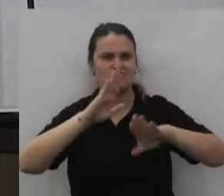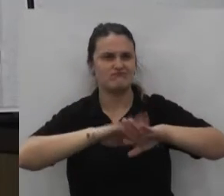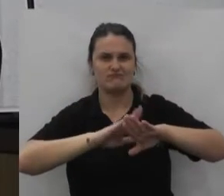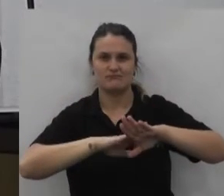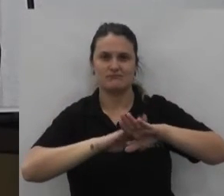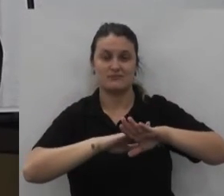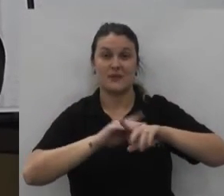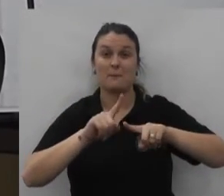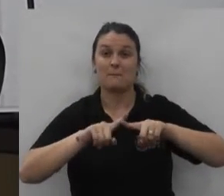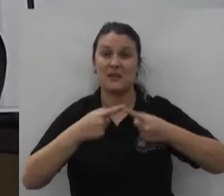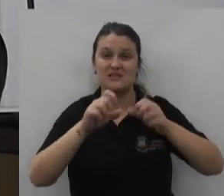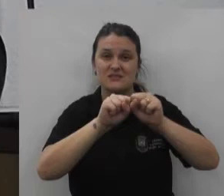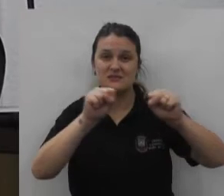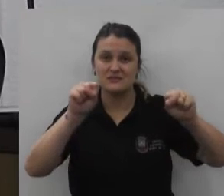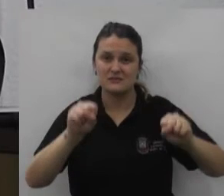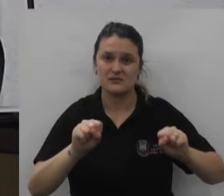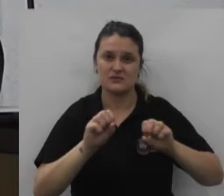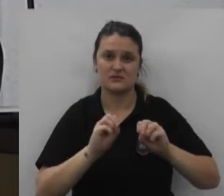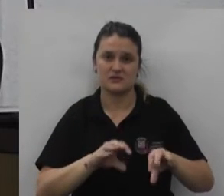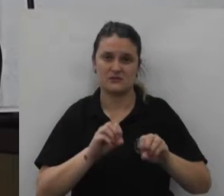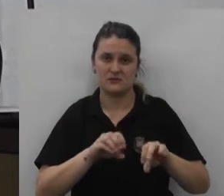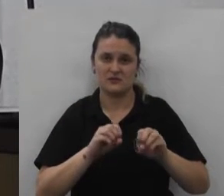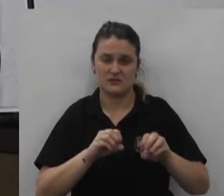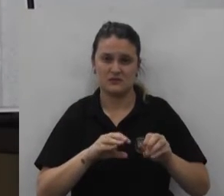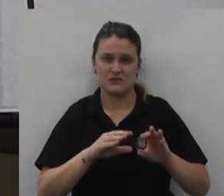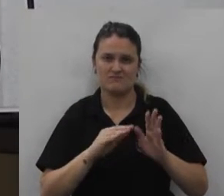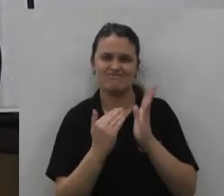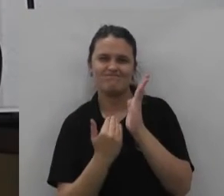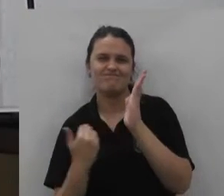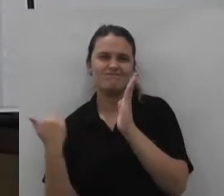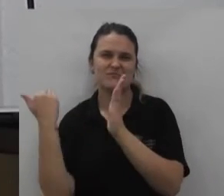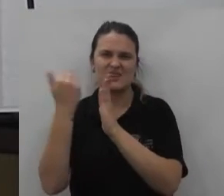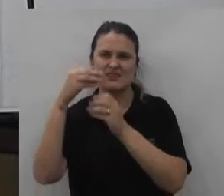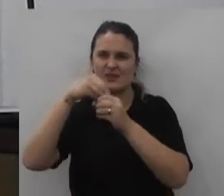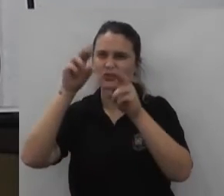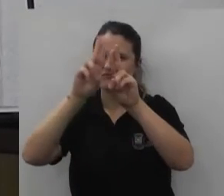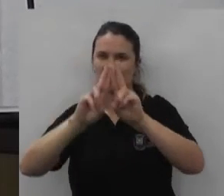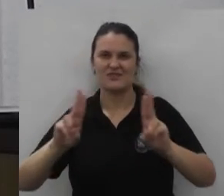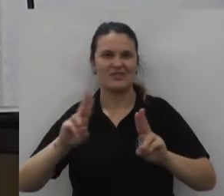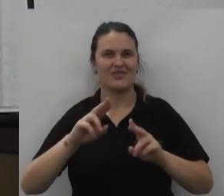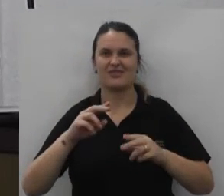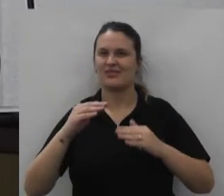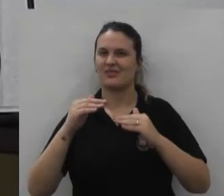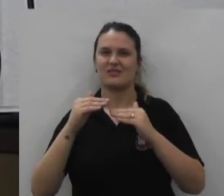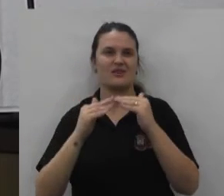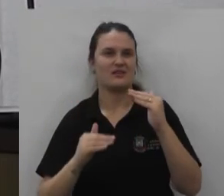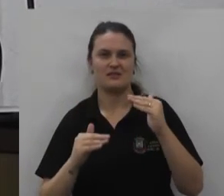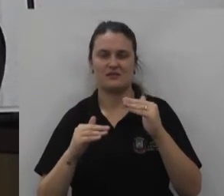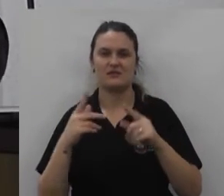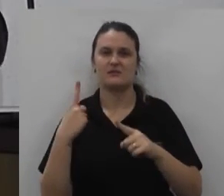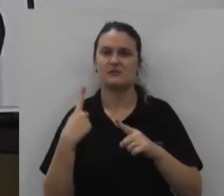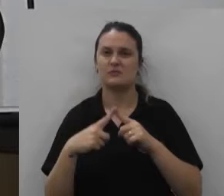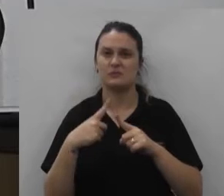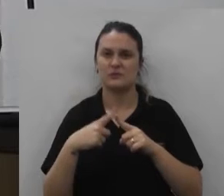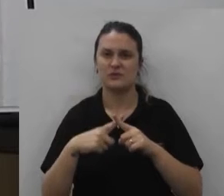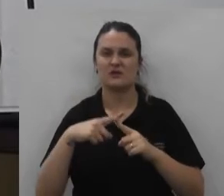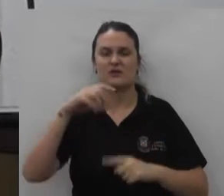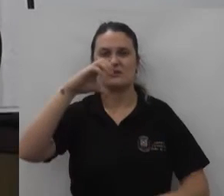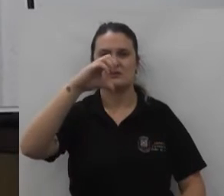outros. Mas o sistema educacional, a nível universitário, não permite mais.